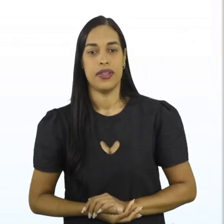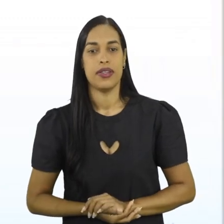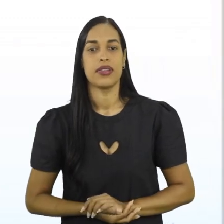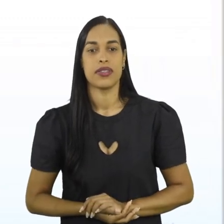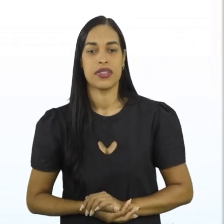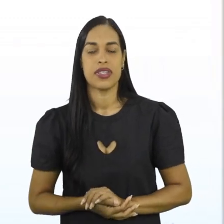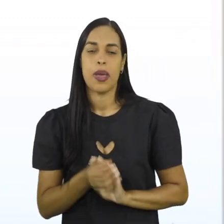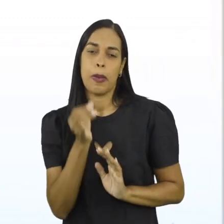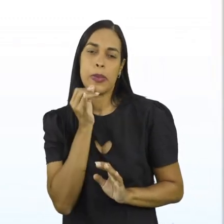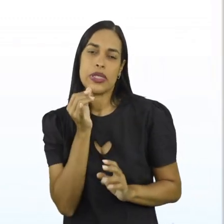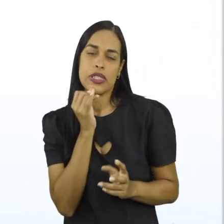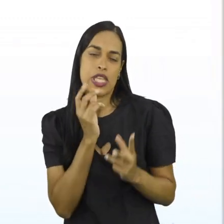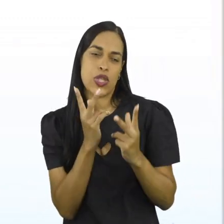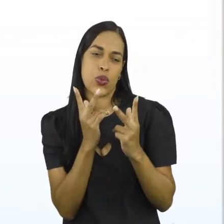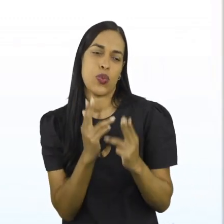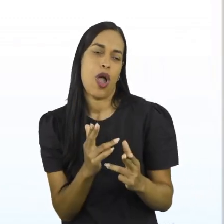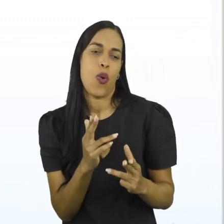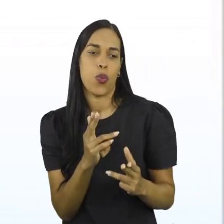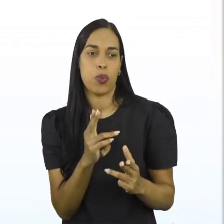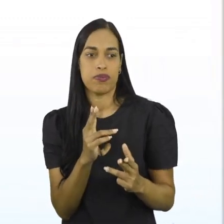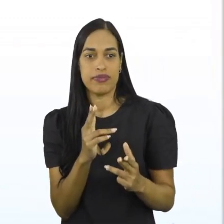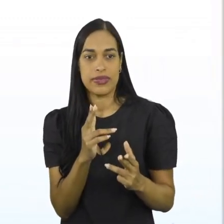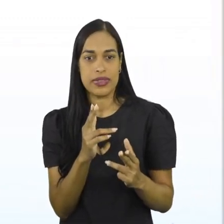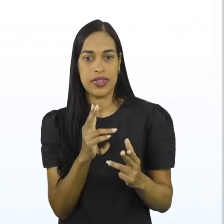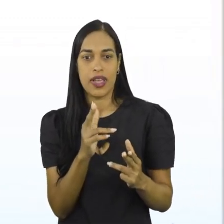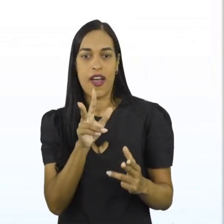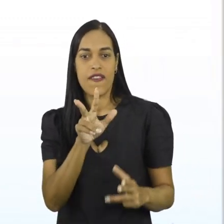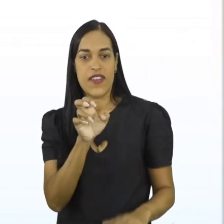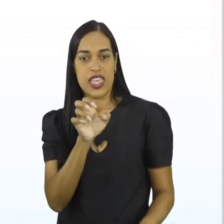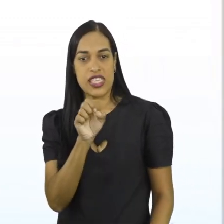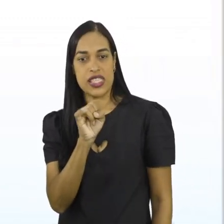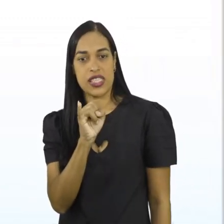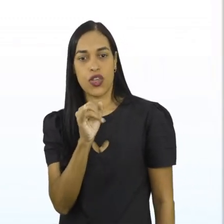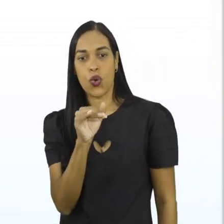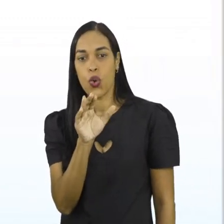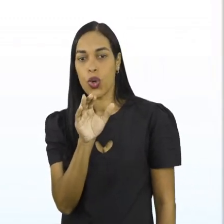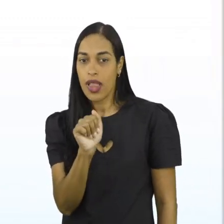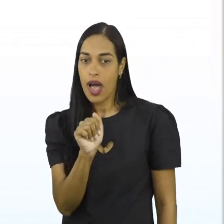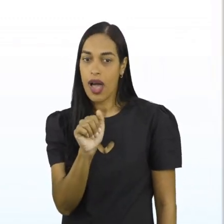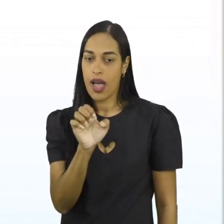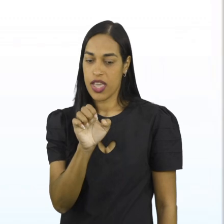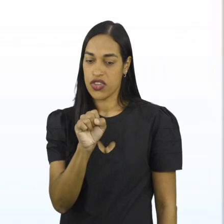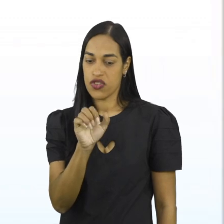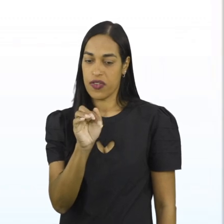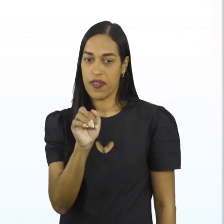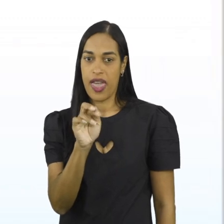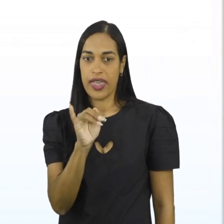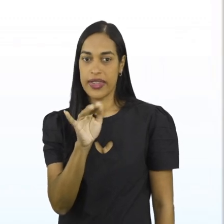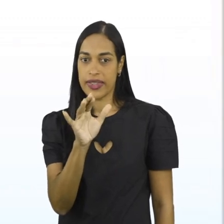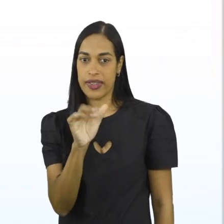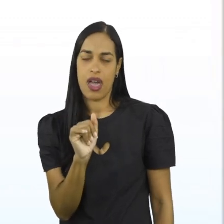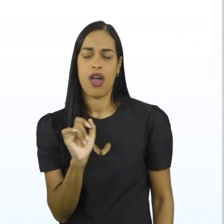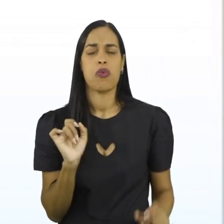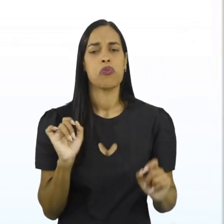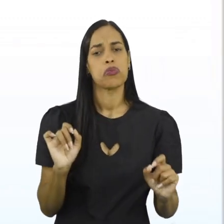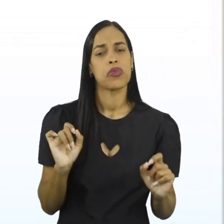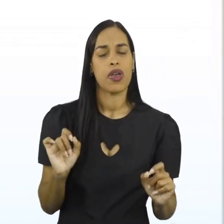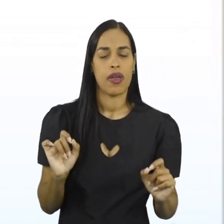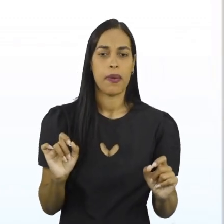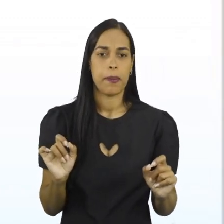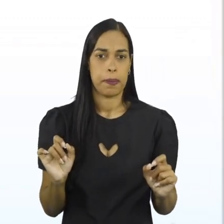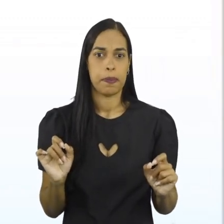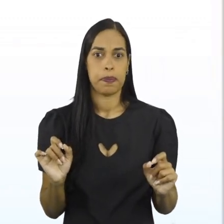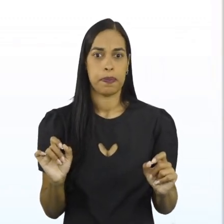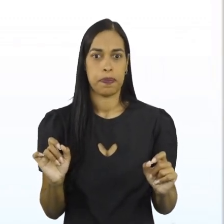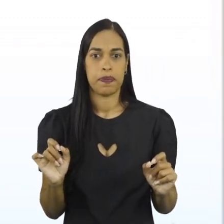vesícula esférica. Ele é uma vesícula esférica. E quando você